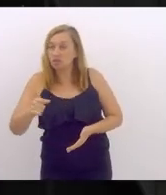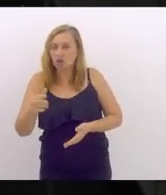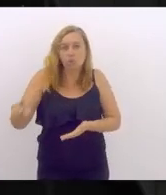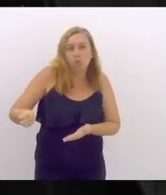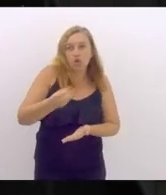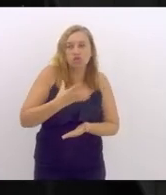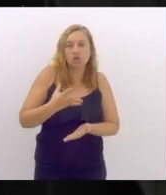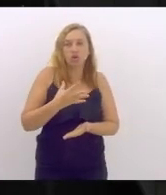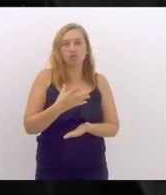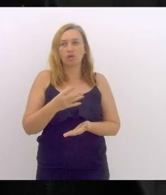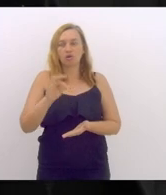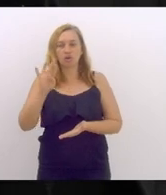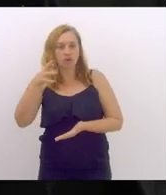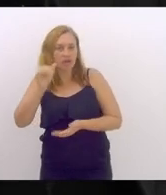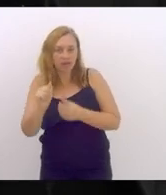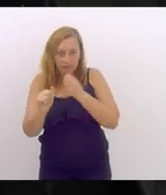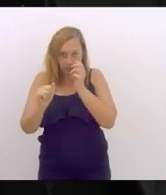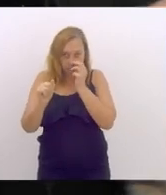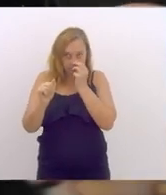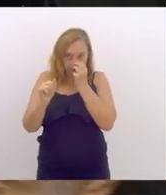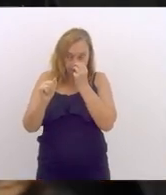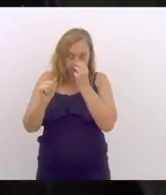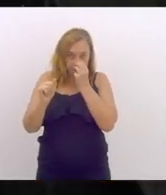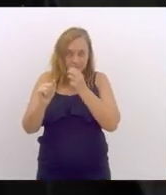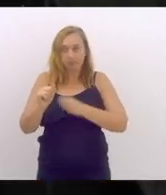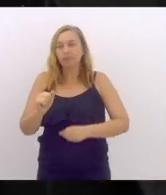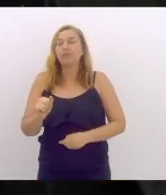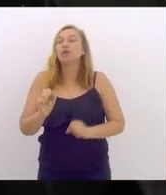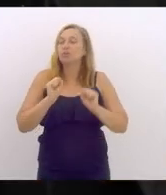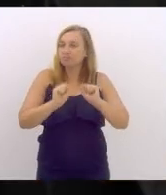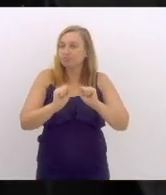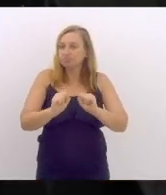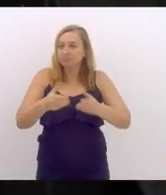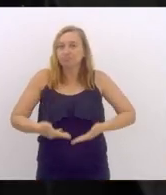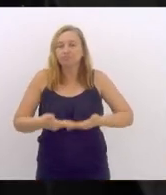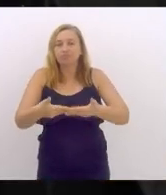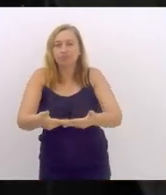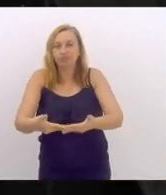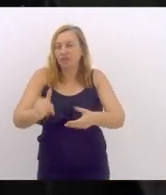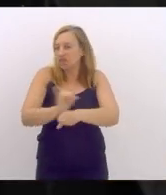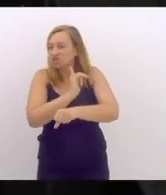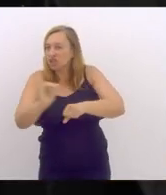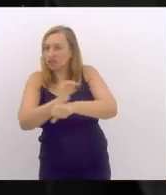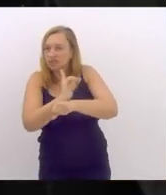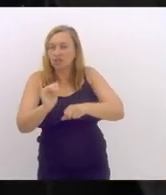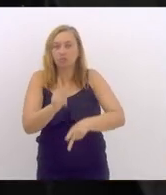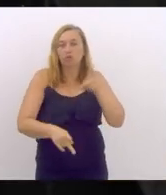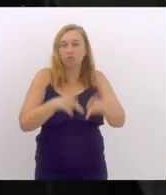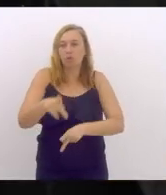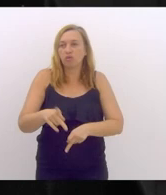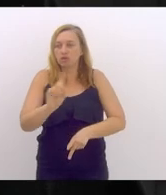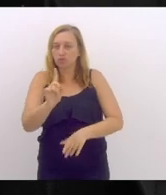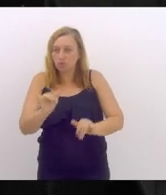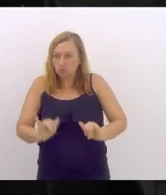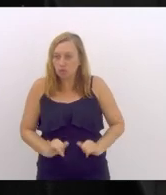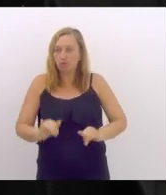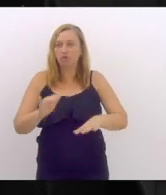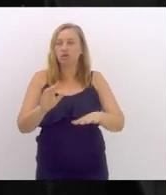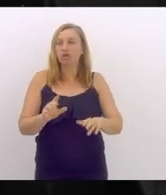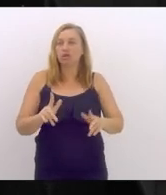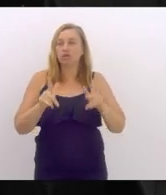nova concessão outorgada uma nova concessão adjudicada que ele possa oferecer alternativas para que a população não passe sufoco Como já